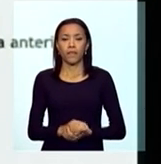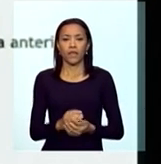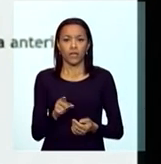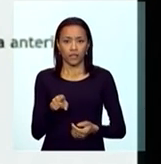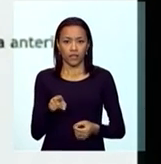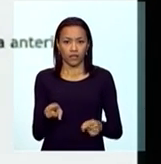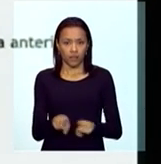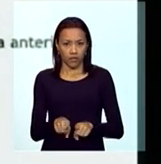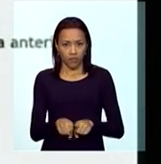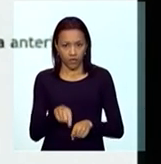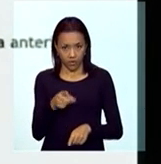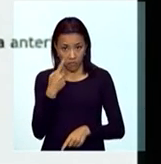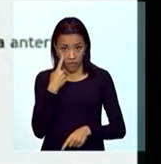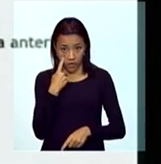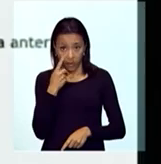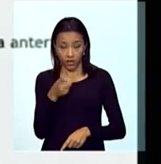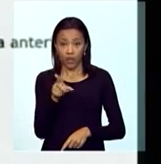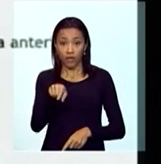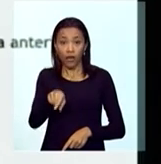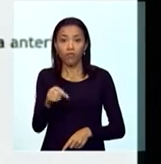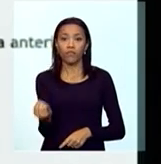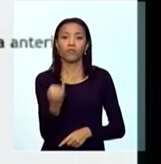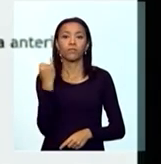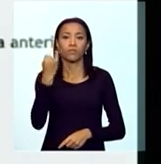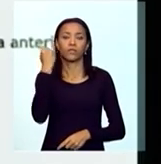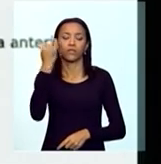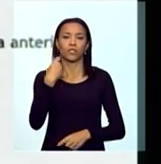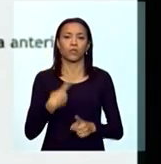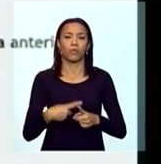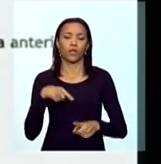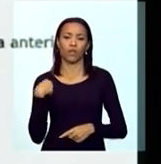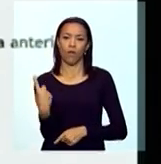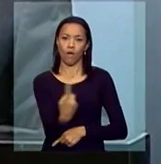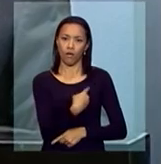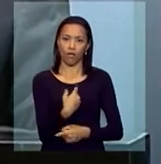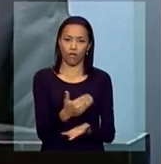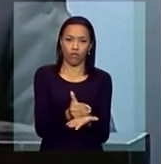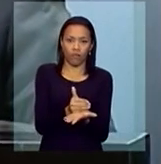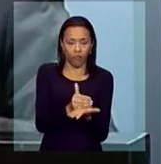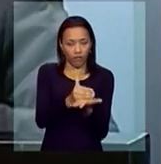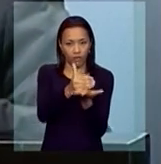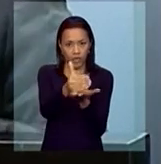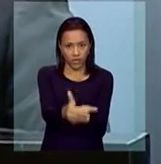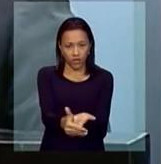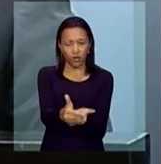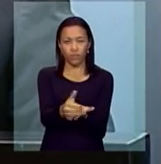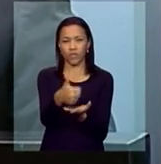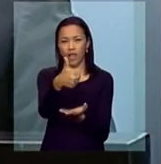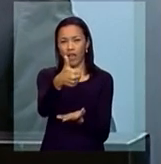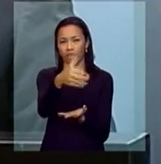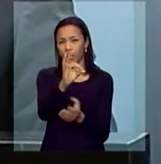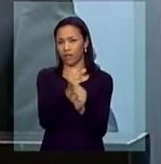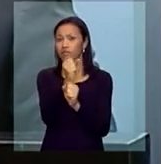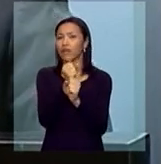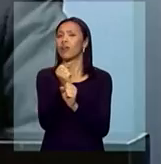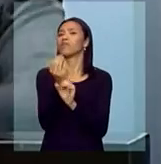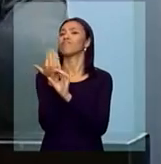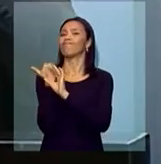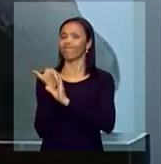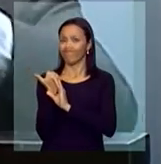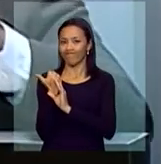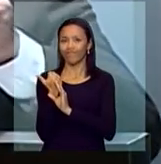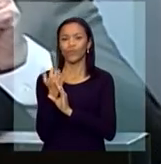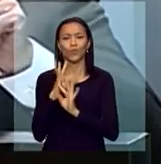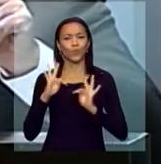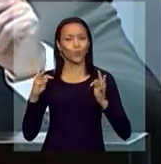irretocável, sob o ponto de vista da importância, né? Porque nós começamos lá há 10 anos atrás com